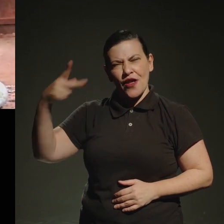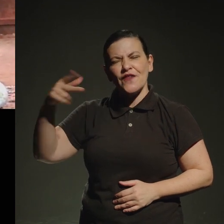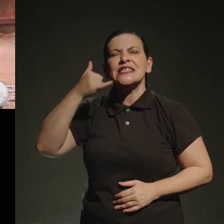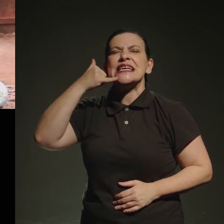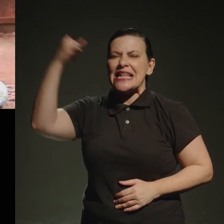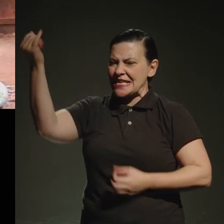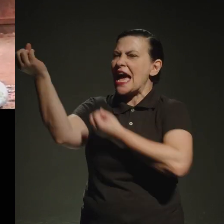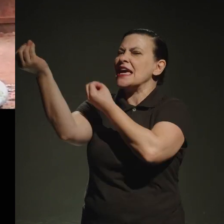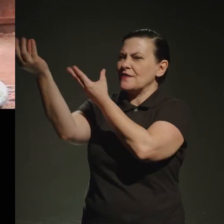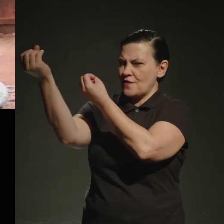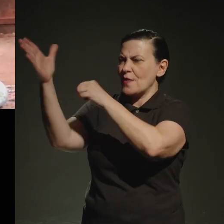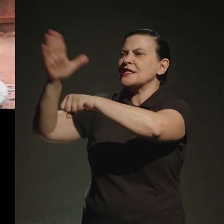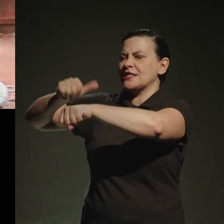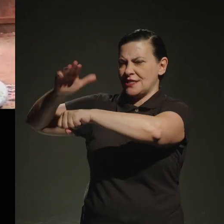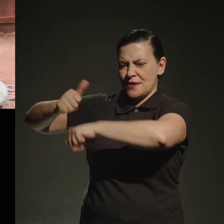Ah.